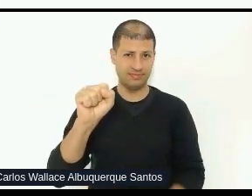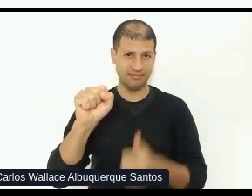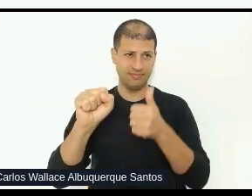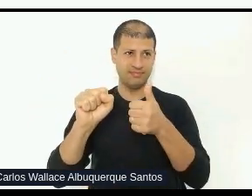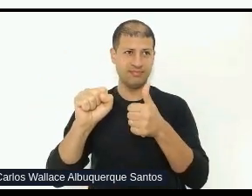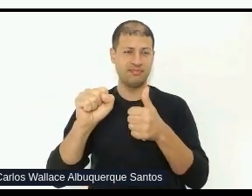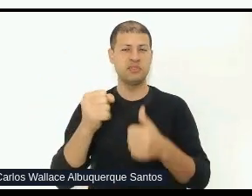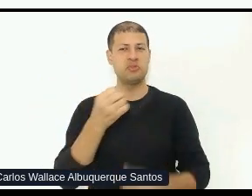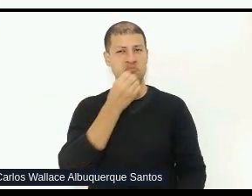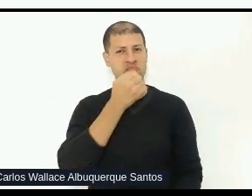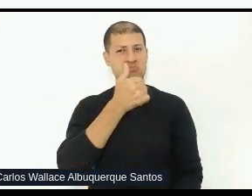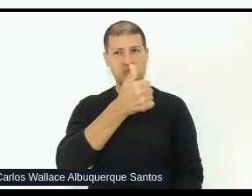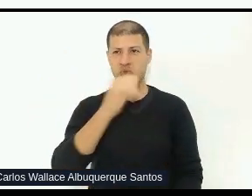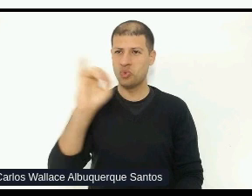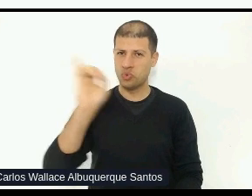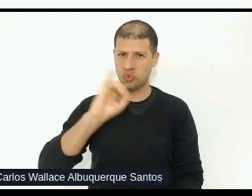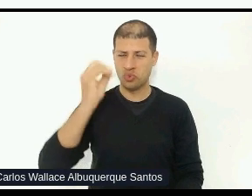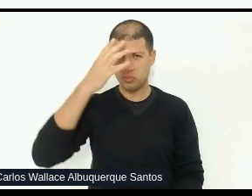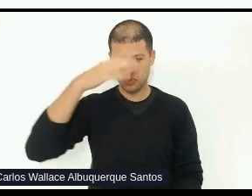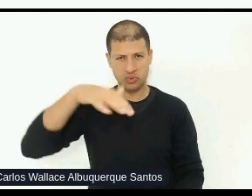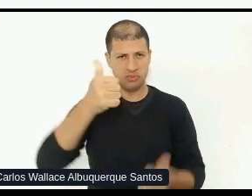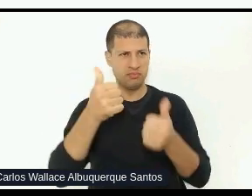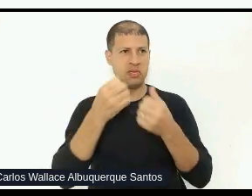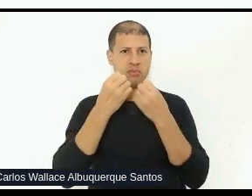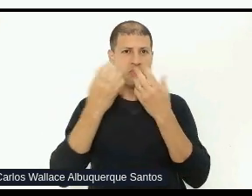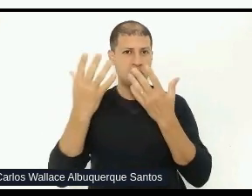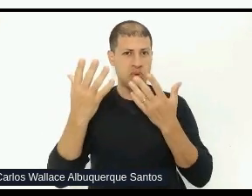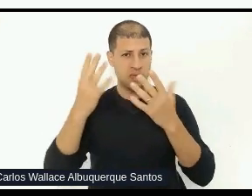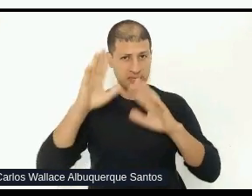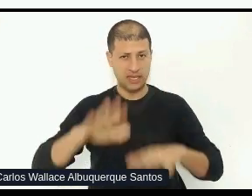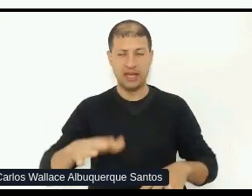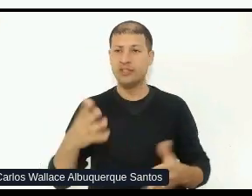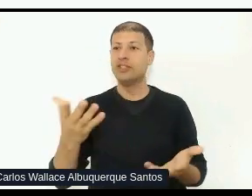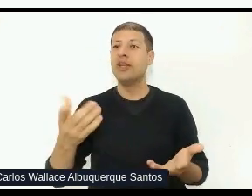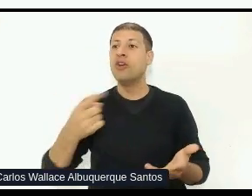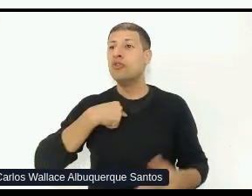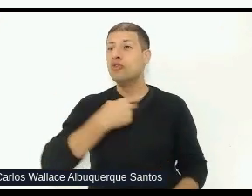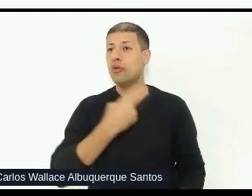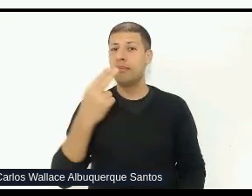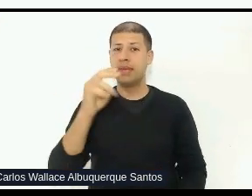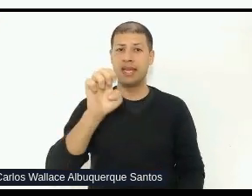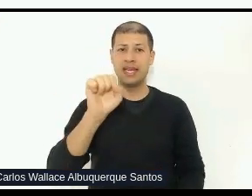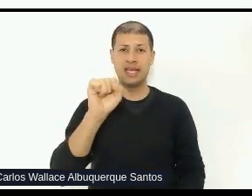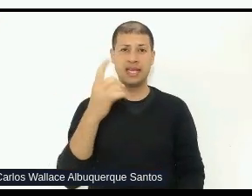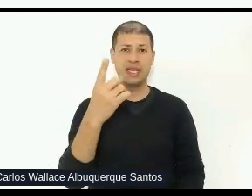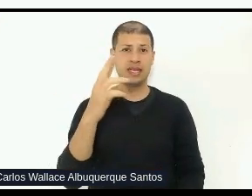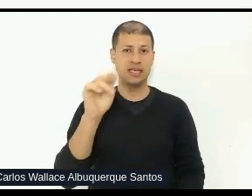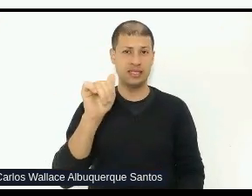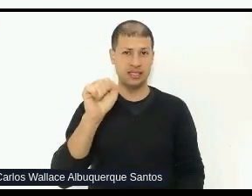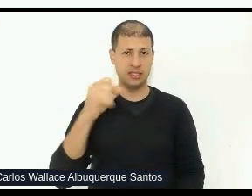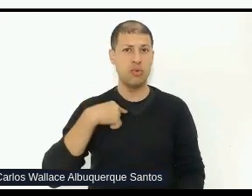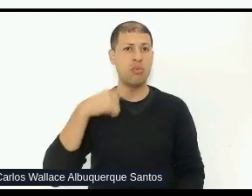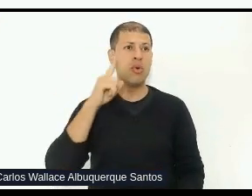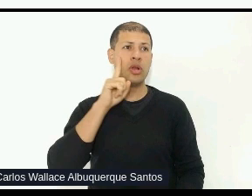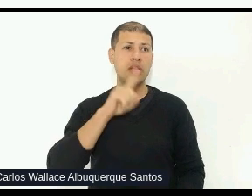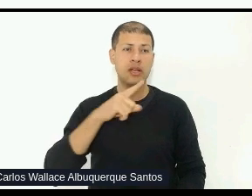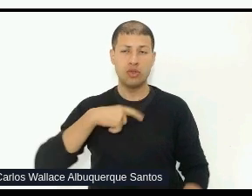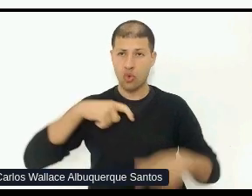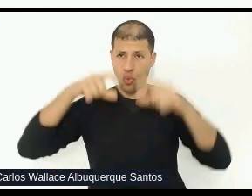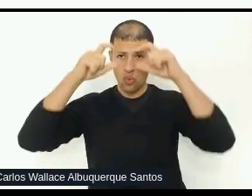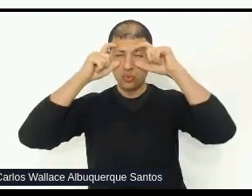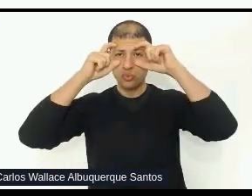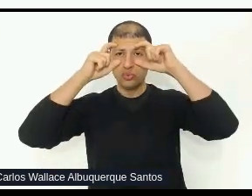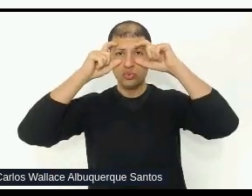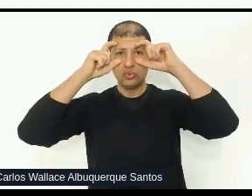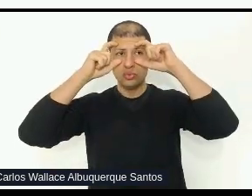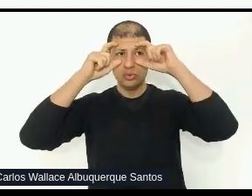Coisa boa. Olá, pessoal. Boa tarde. Eu sou Esdras e eu sou pardo, estou usando óculos,